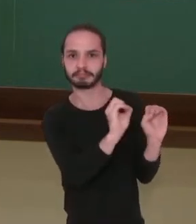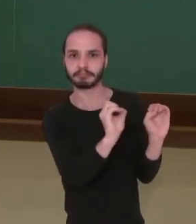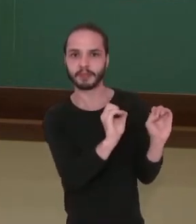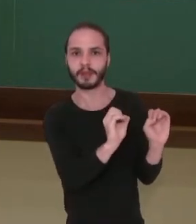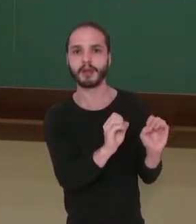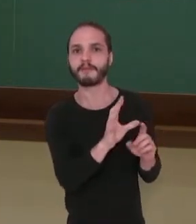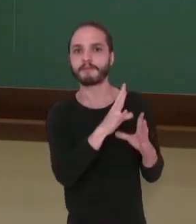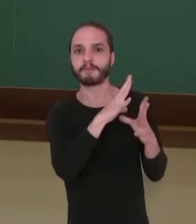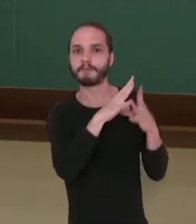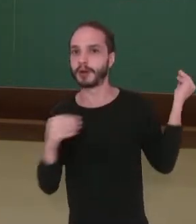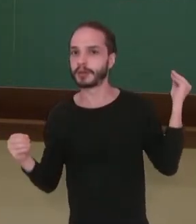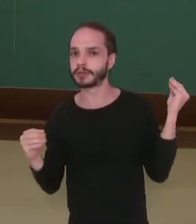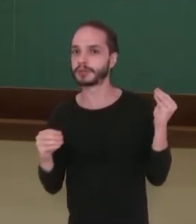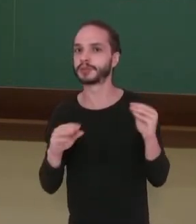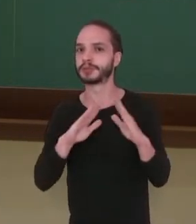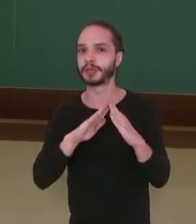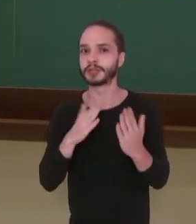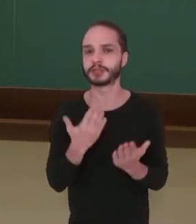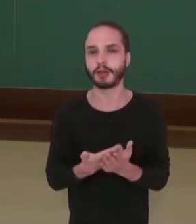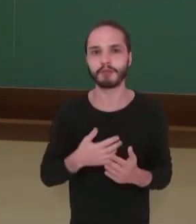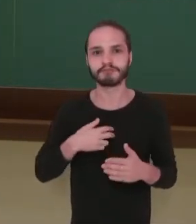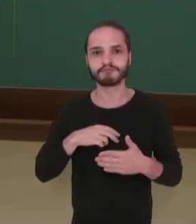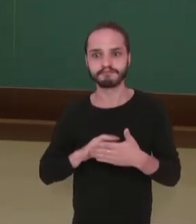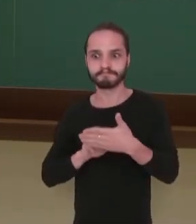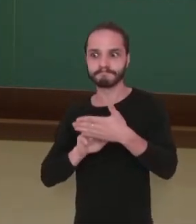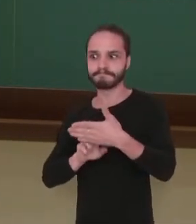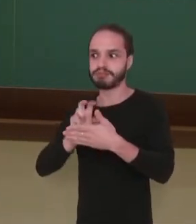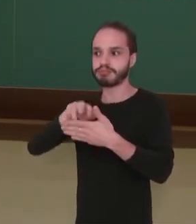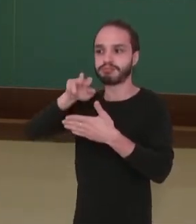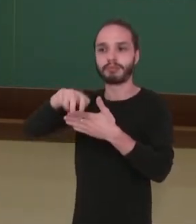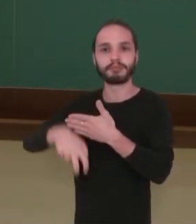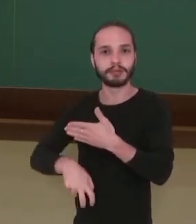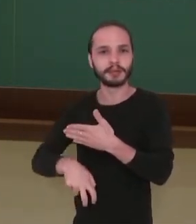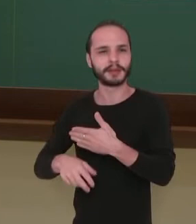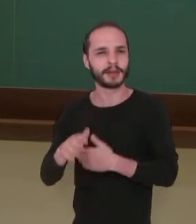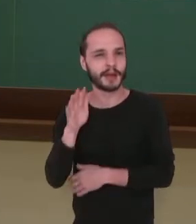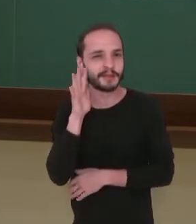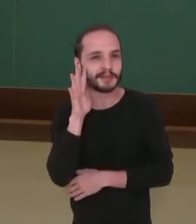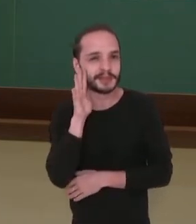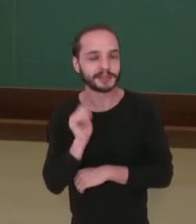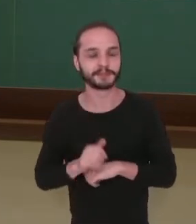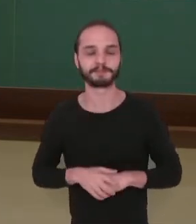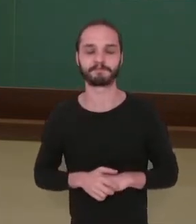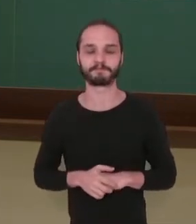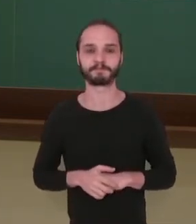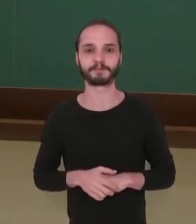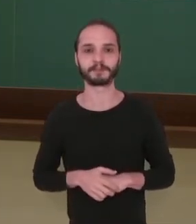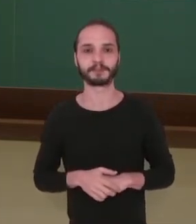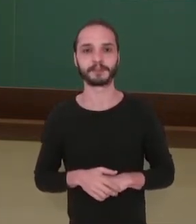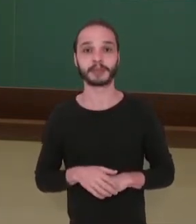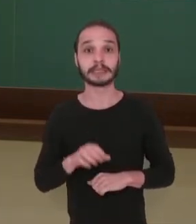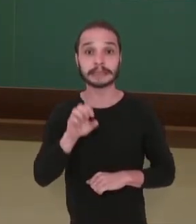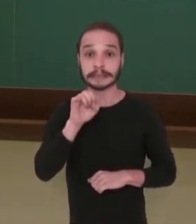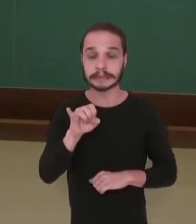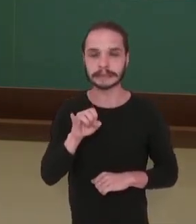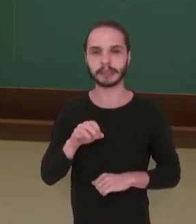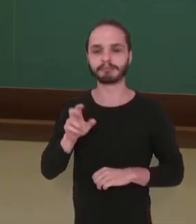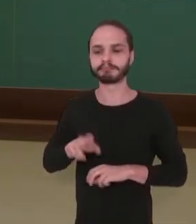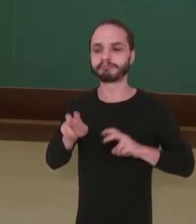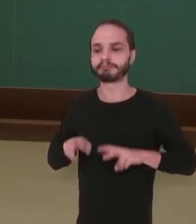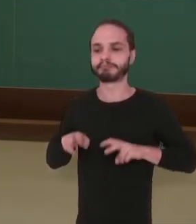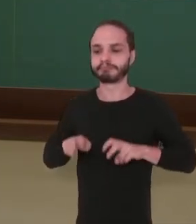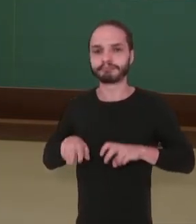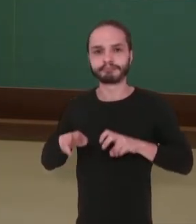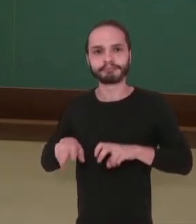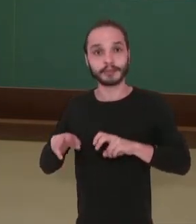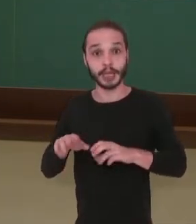da escola pulando o muro. Tá? Imagine essa situação. Agora, imagine se no caminho, quando eles saem da